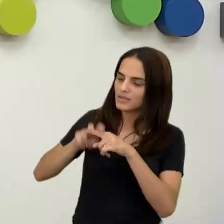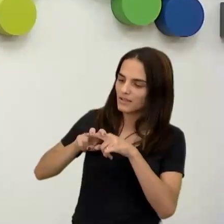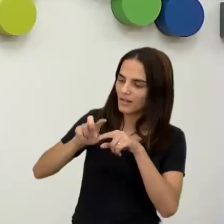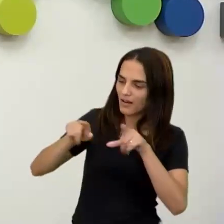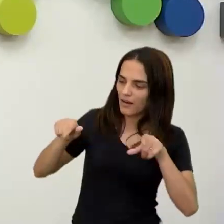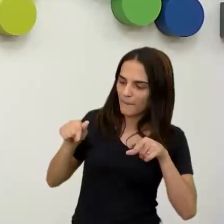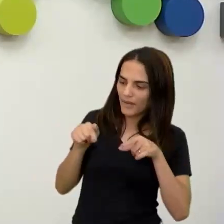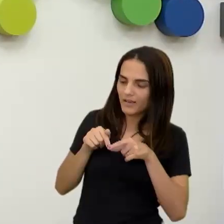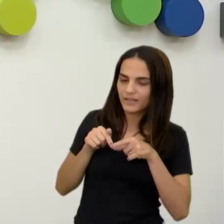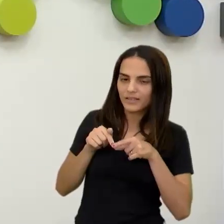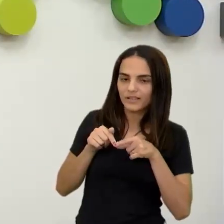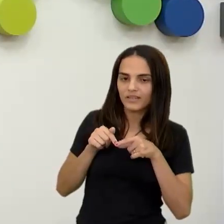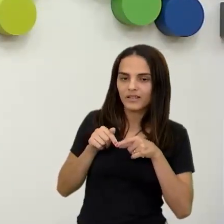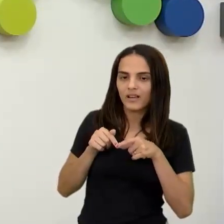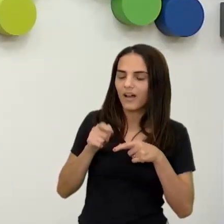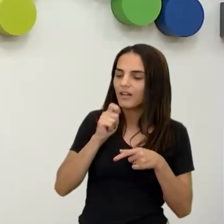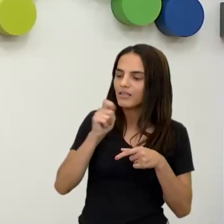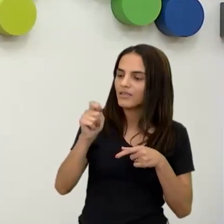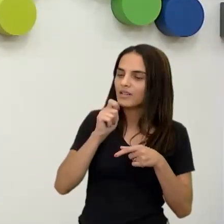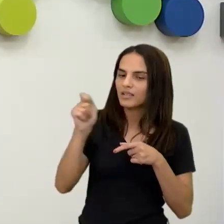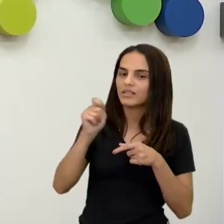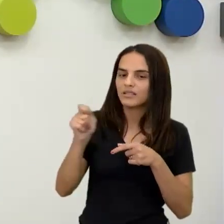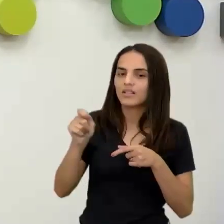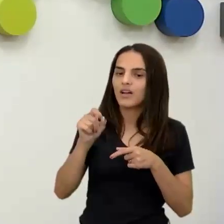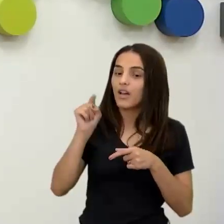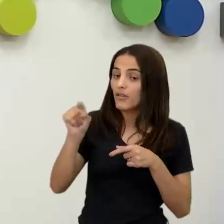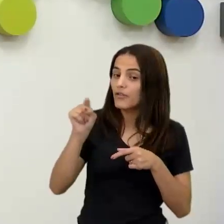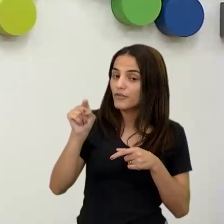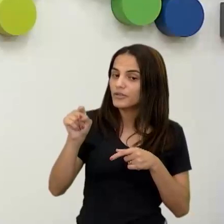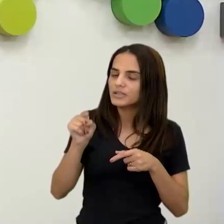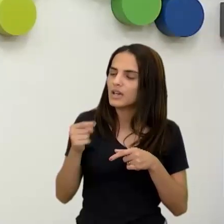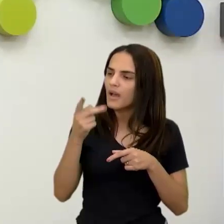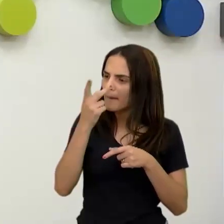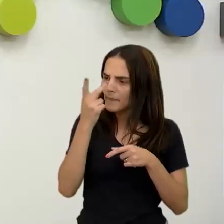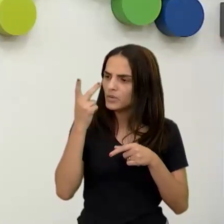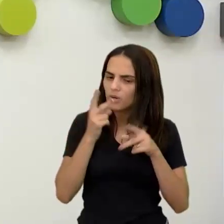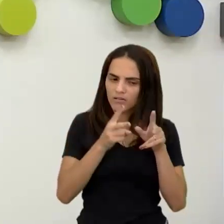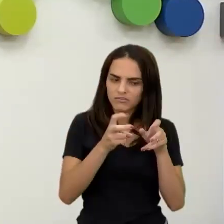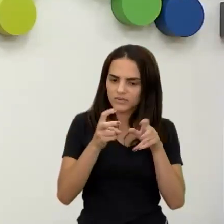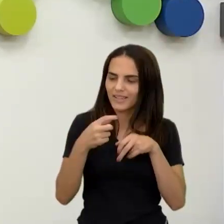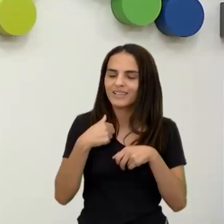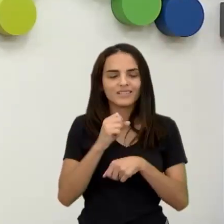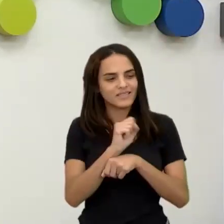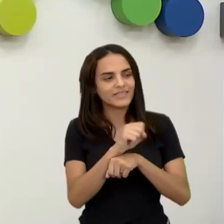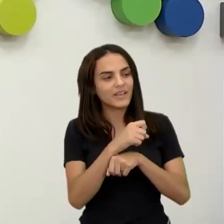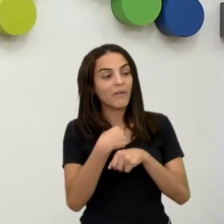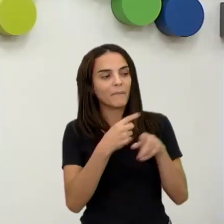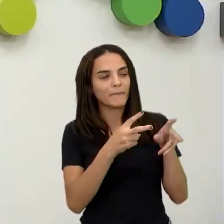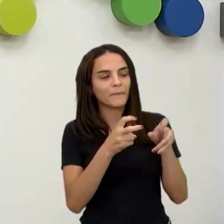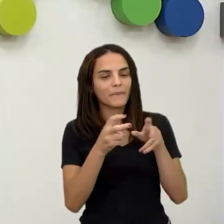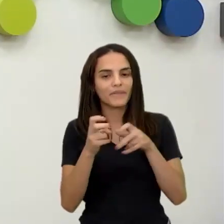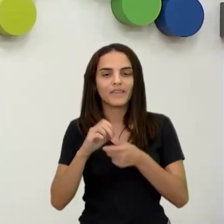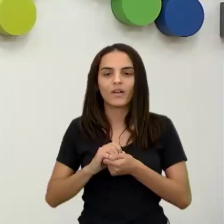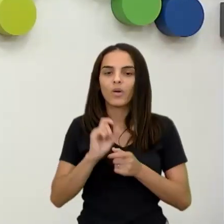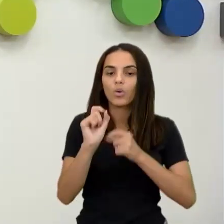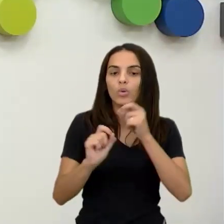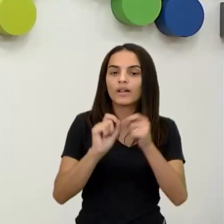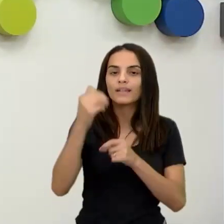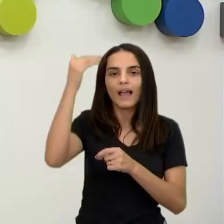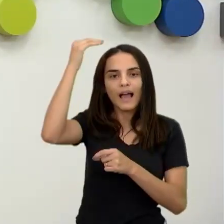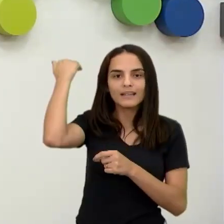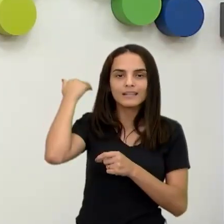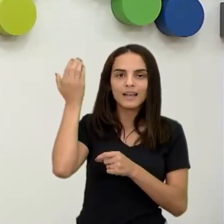mesa, e aí a entrevistadora falou para mim, você é uma pessoa observadora? Eu falei assim, sim, sou. Ela falou assim, o que tem atrás de você,